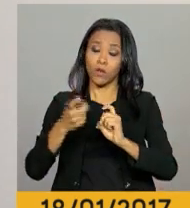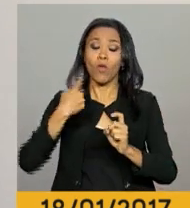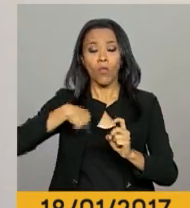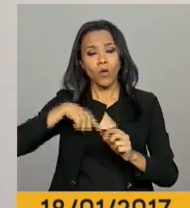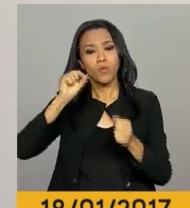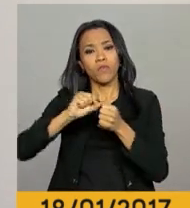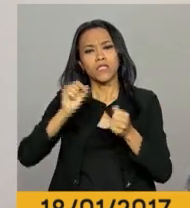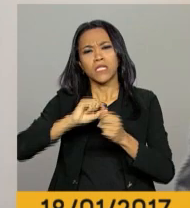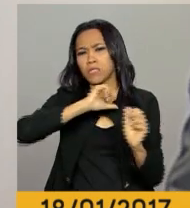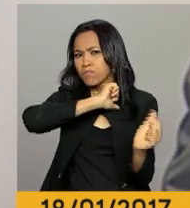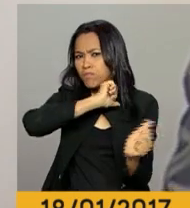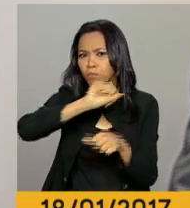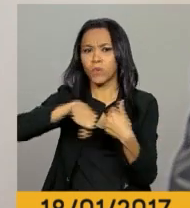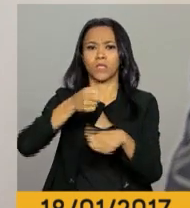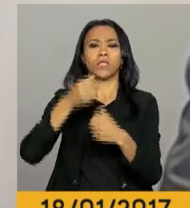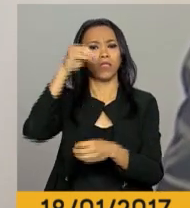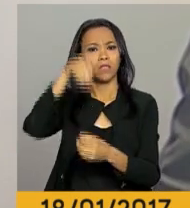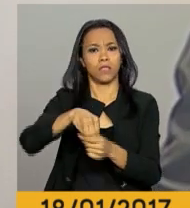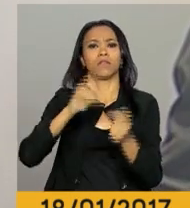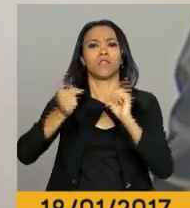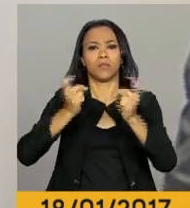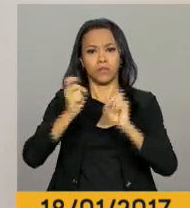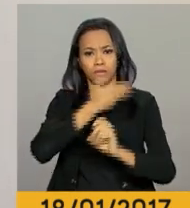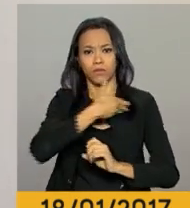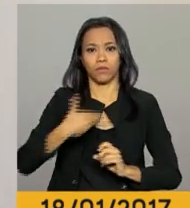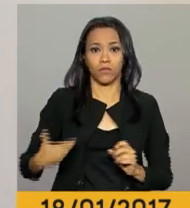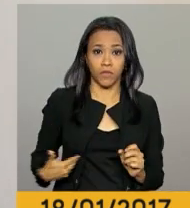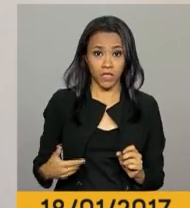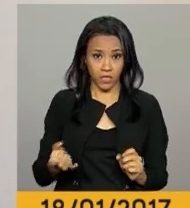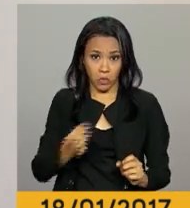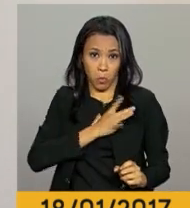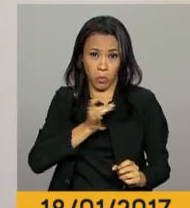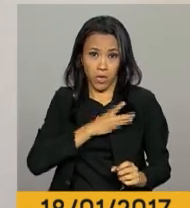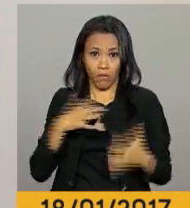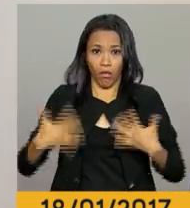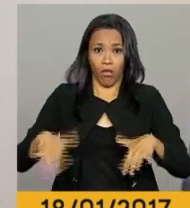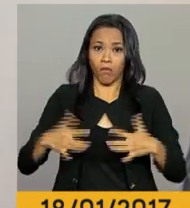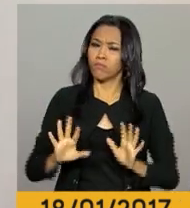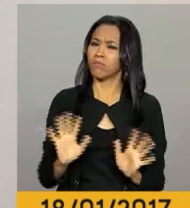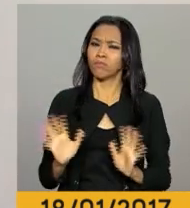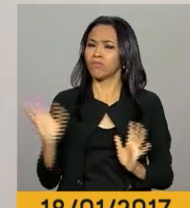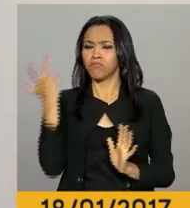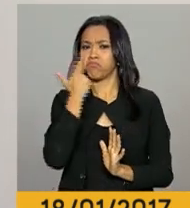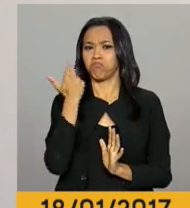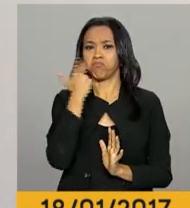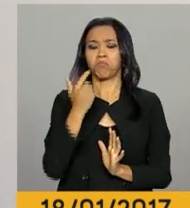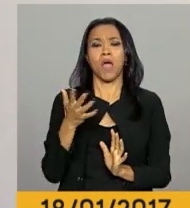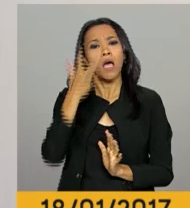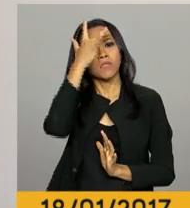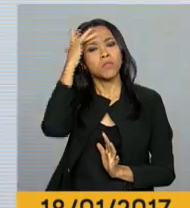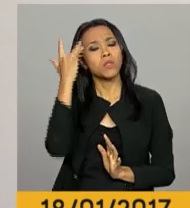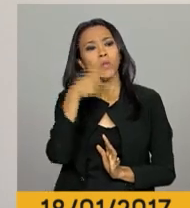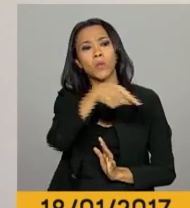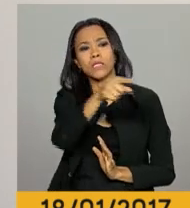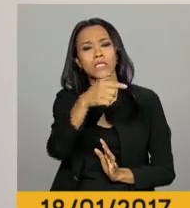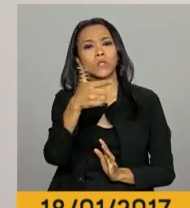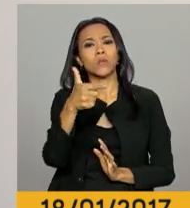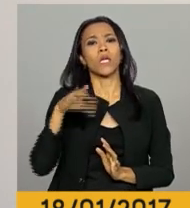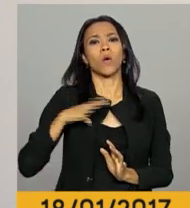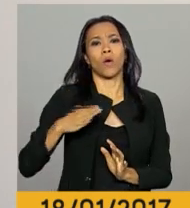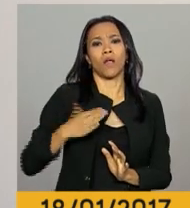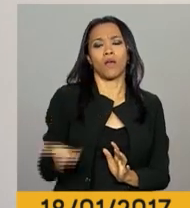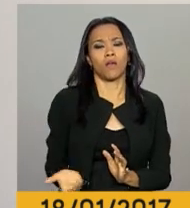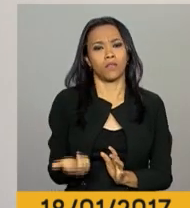reformas possíveis e sem digamos assim nenhum temor eh muitas e muitas vezes as pessoas eh não têm coragem